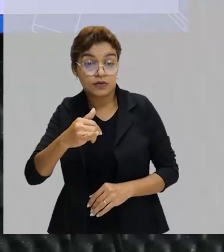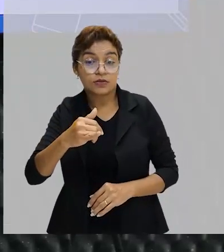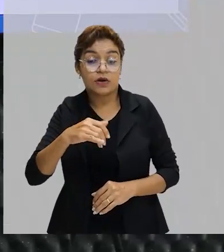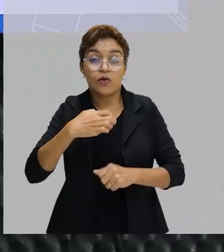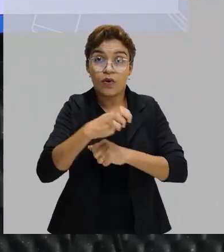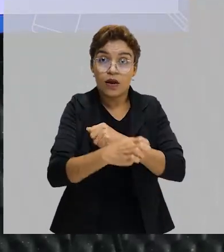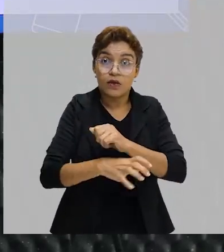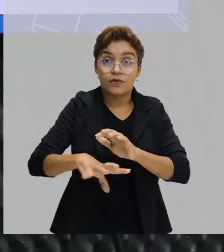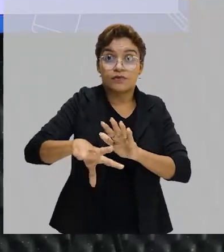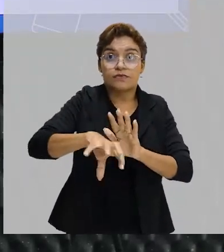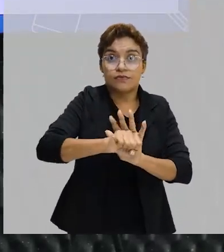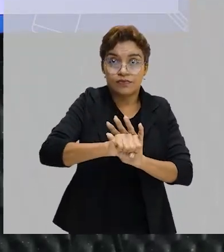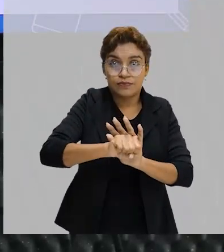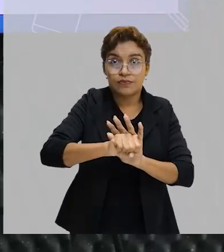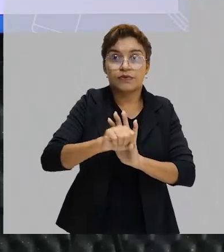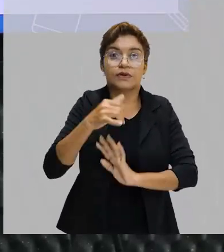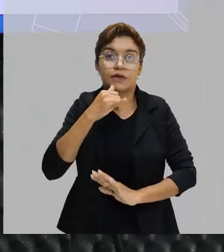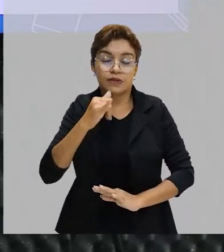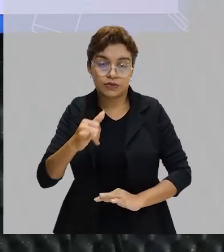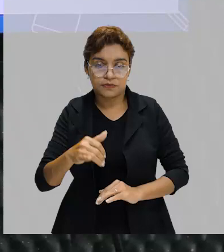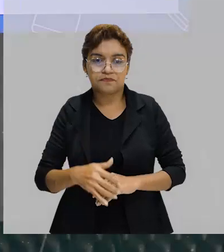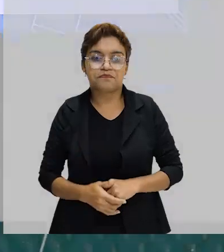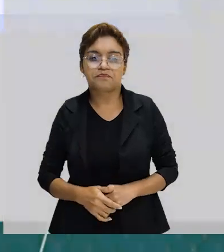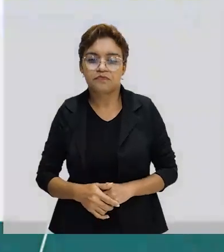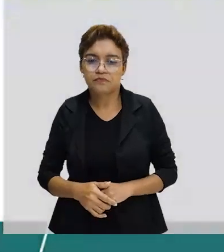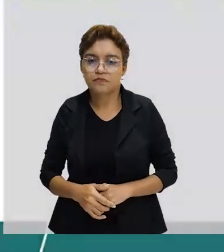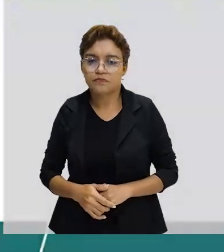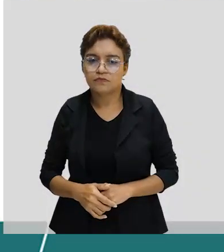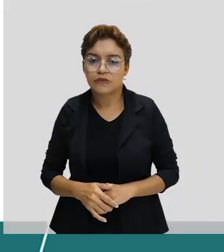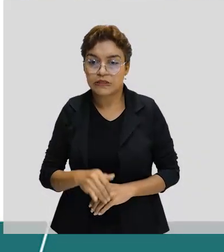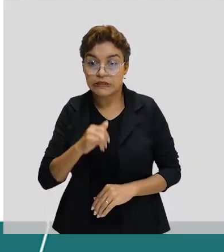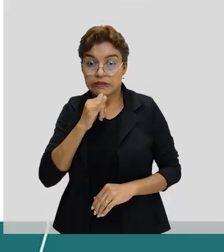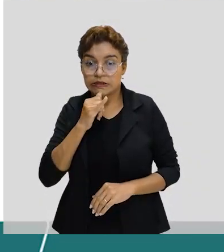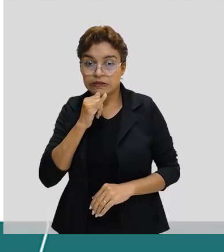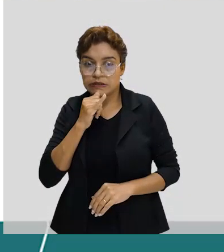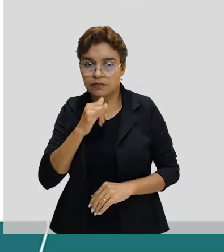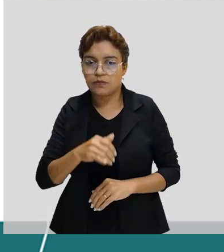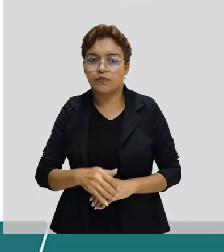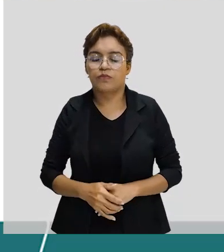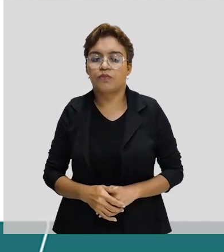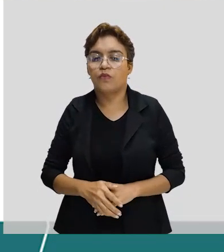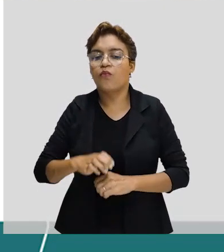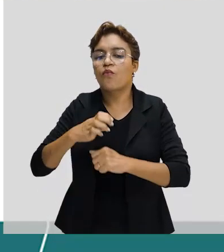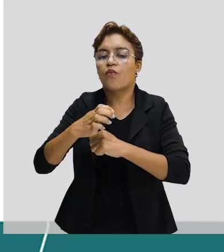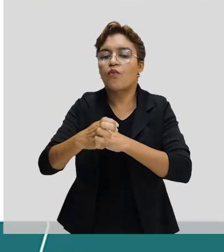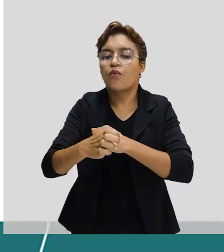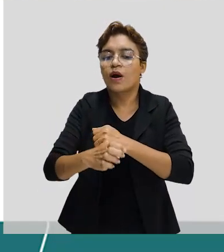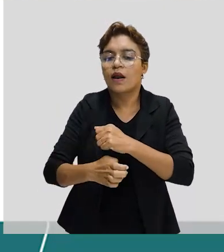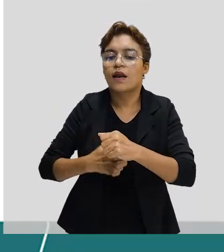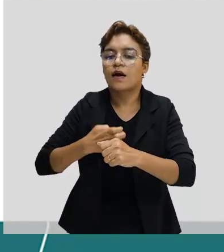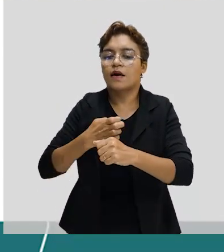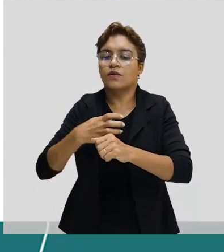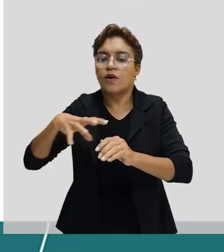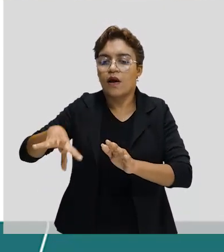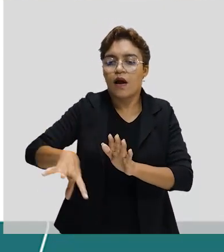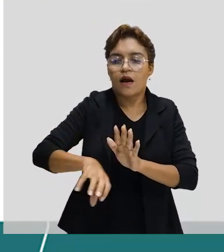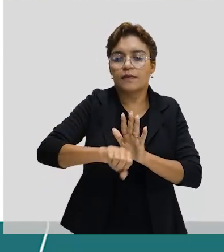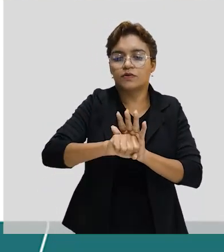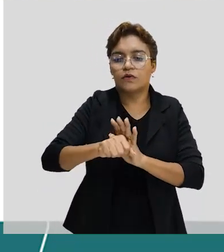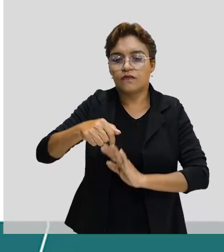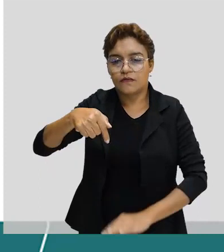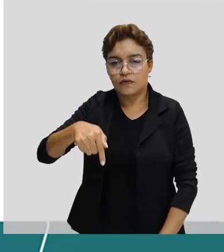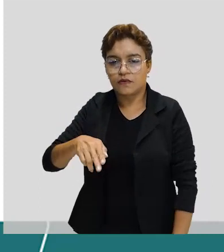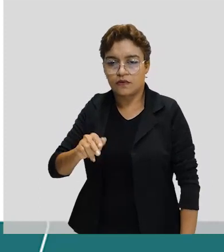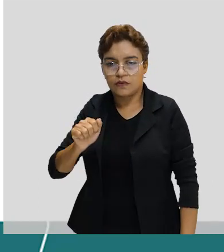energia, certo? Quando um elétron absorve um quantum de energia, ele vai saltar para uma